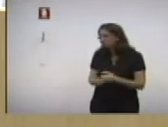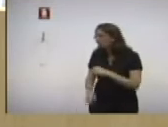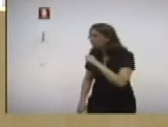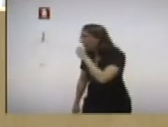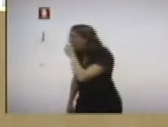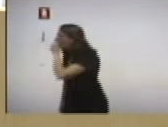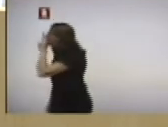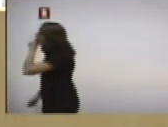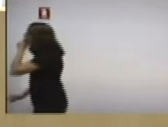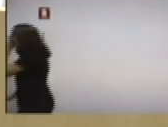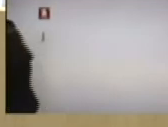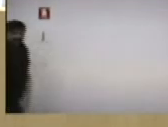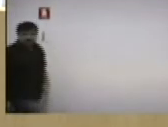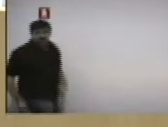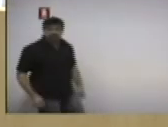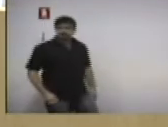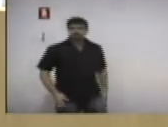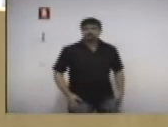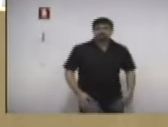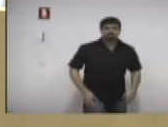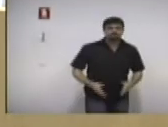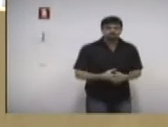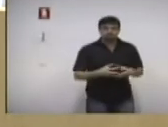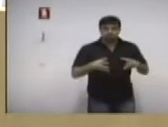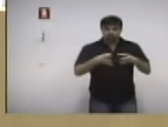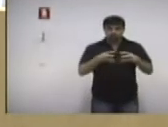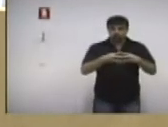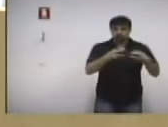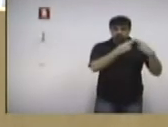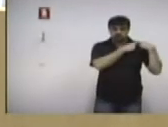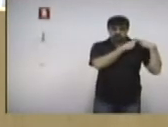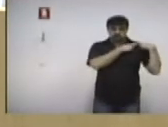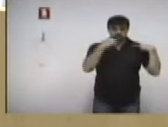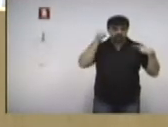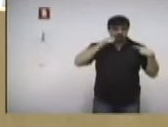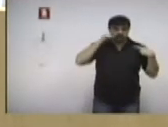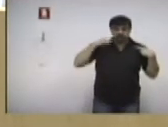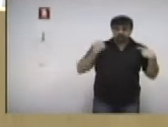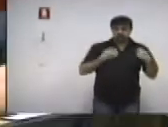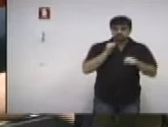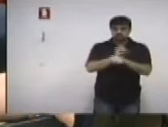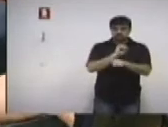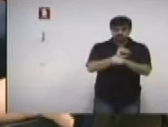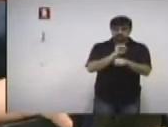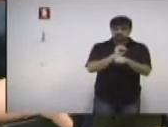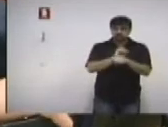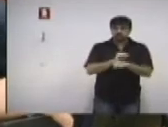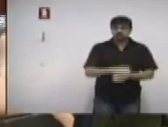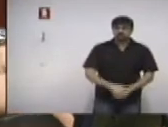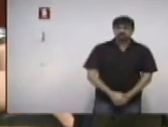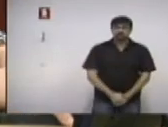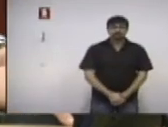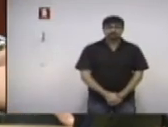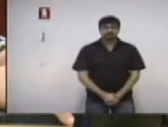votação A Procuradoria da mulher que a gente espera há tanto tempo